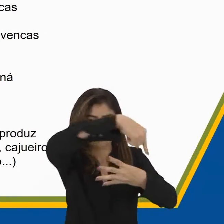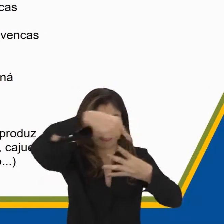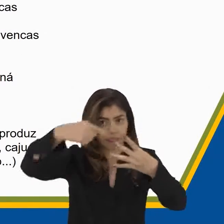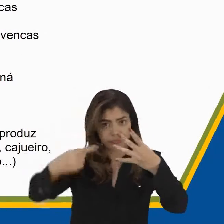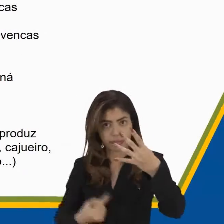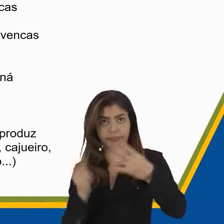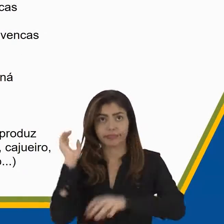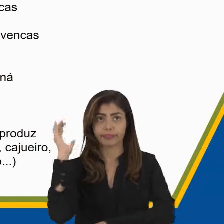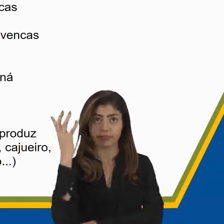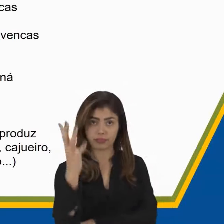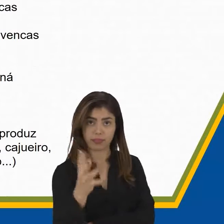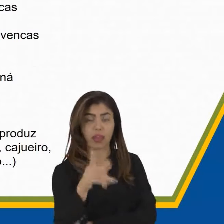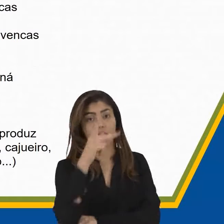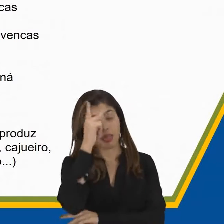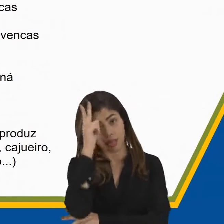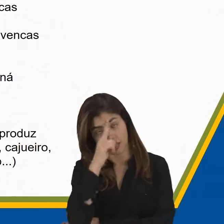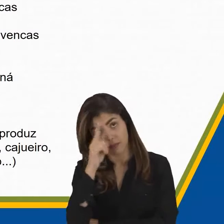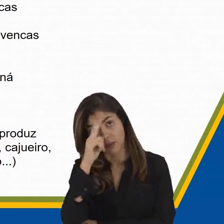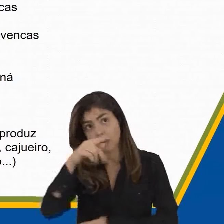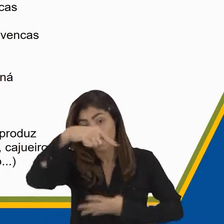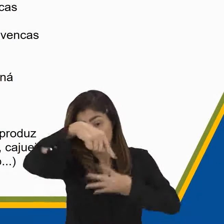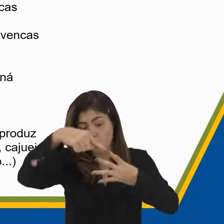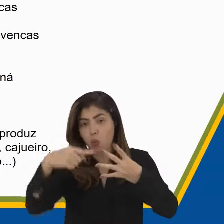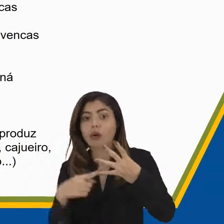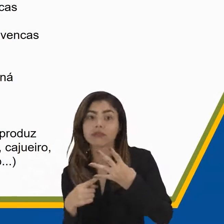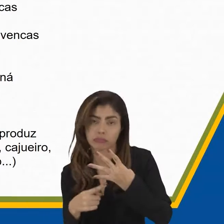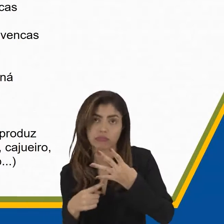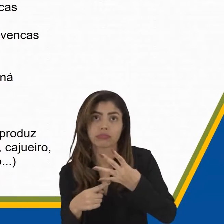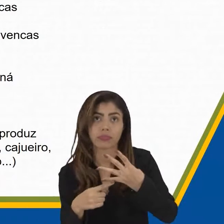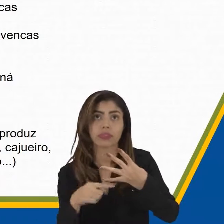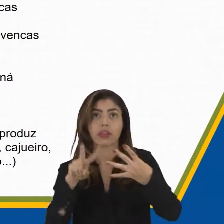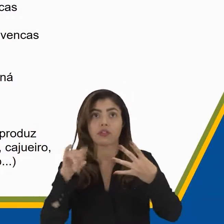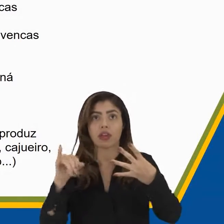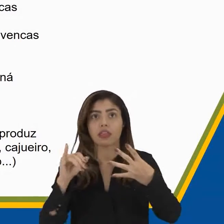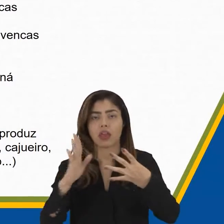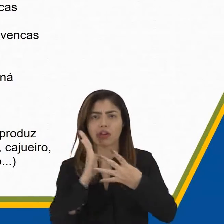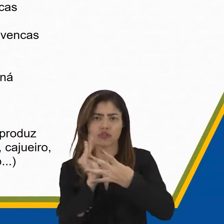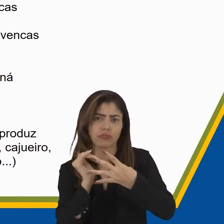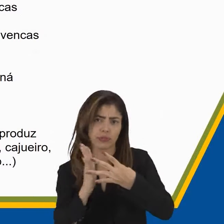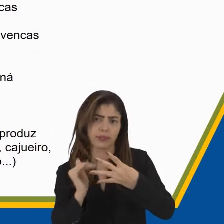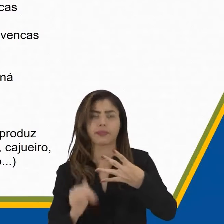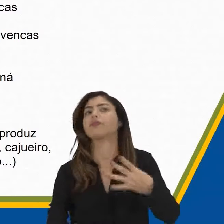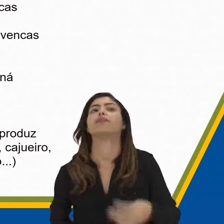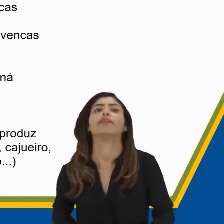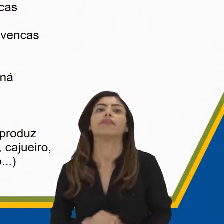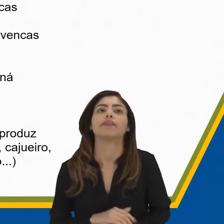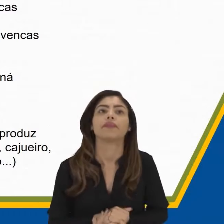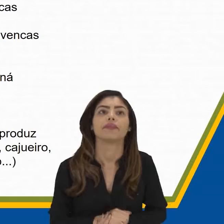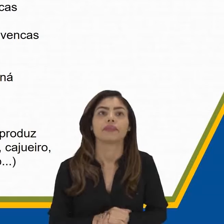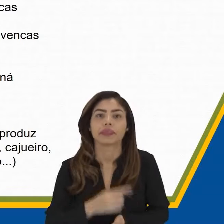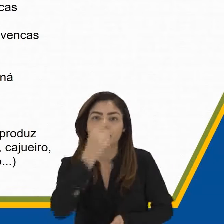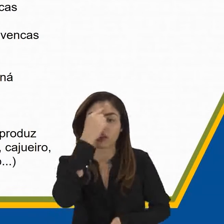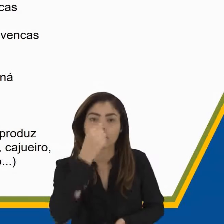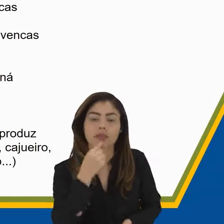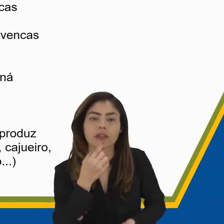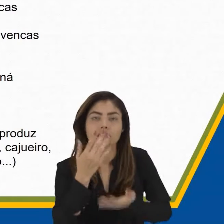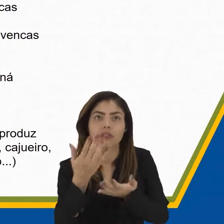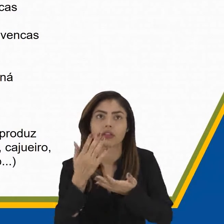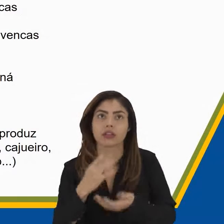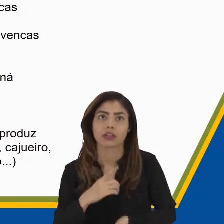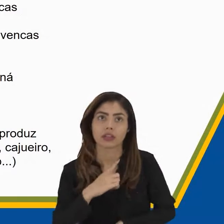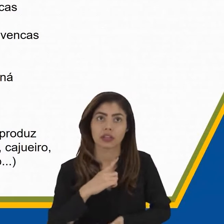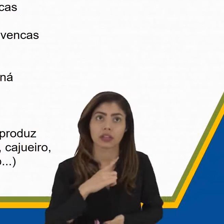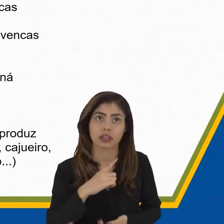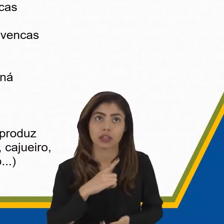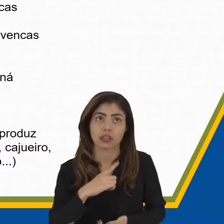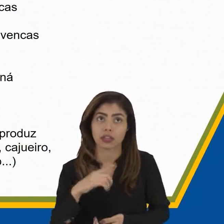desse reino plant, lembrando que vão ser 4, né? E aí a gente vai ter uma divisão. Olha só aqui no nosso slide. Nós temos